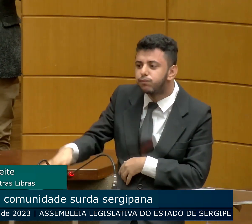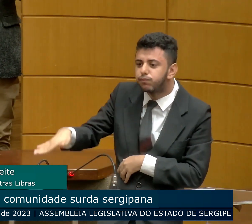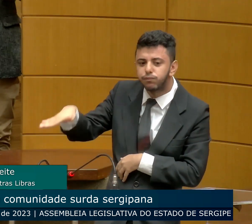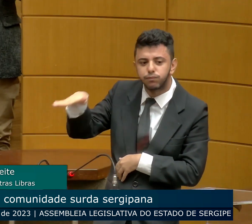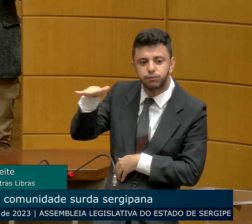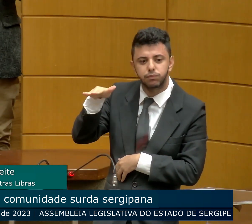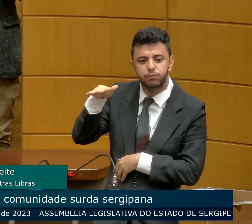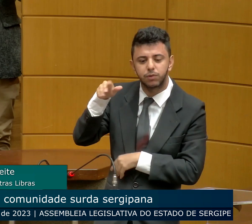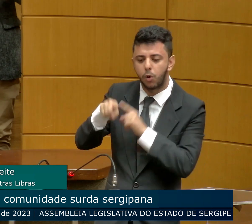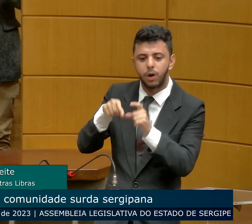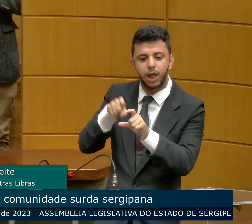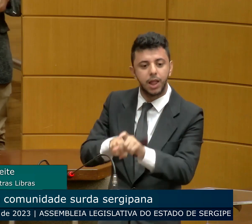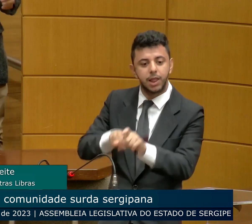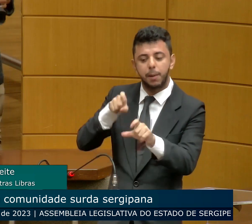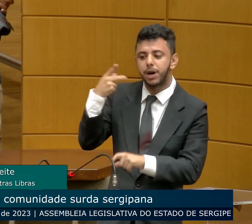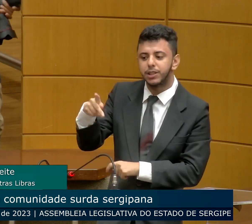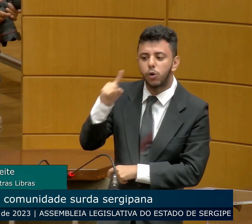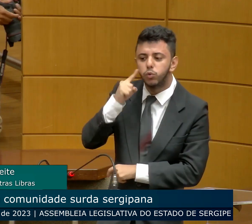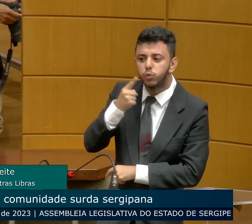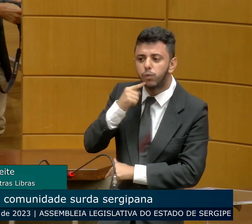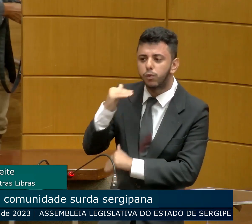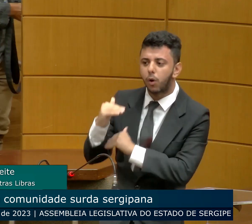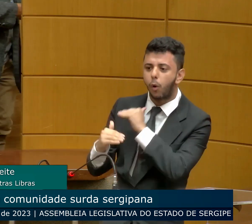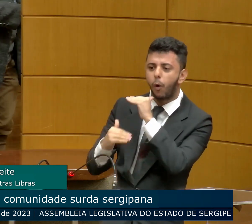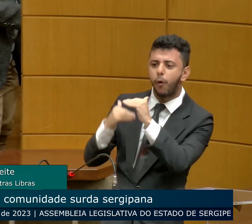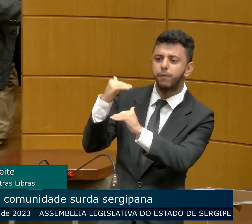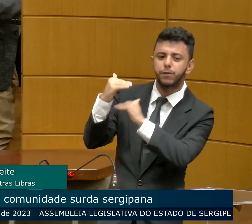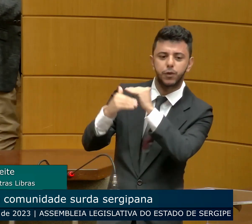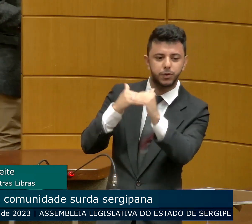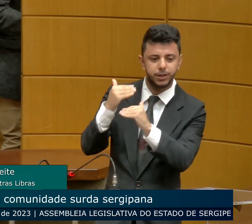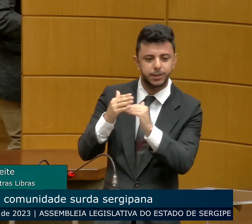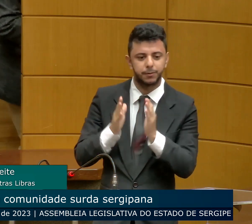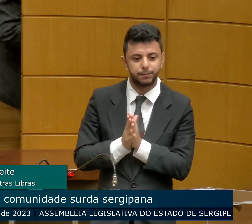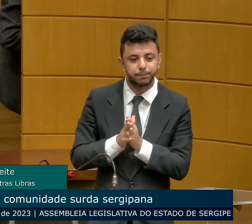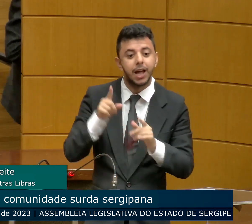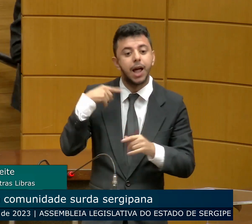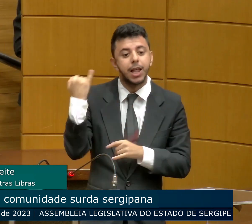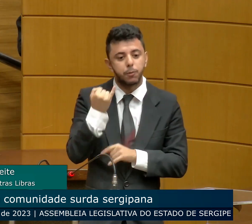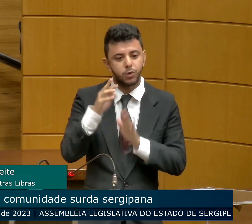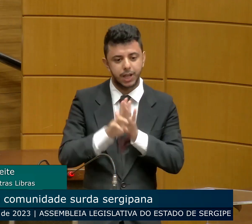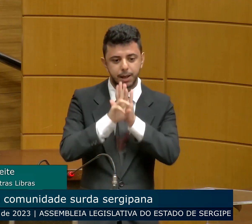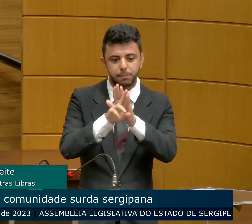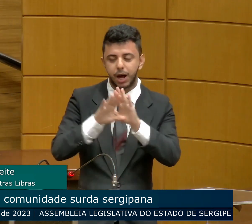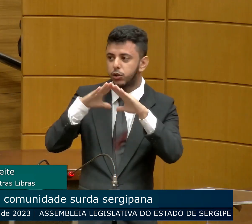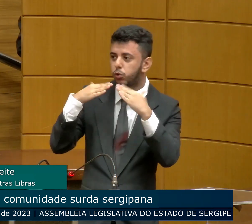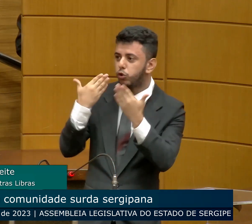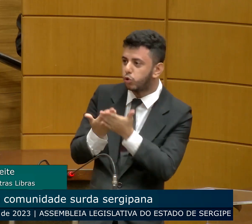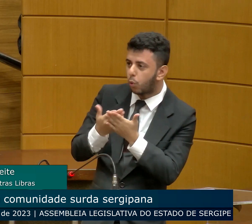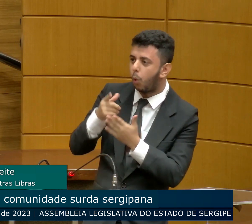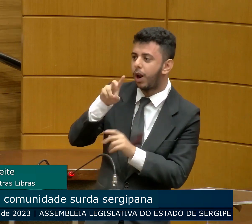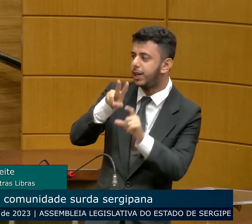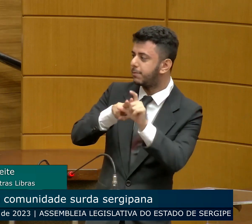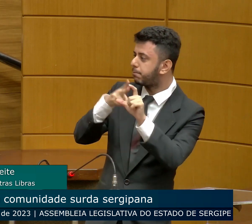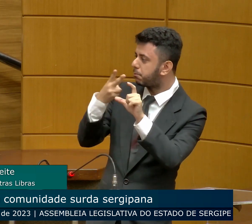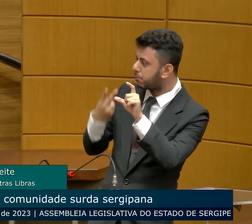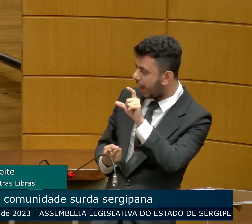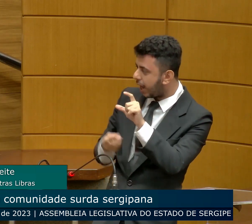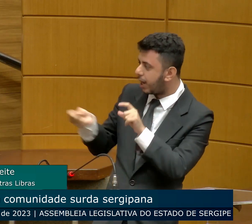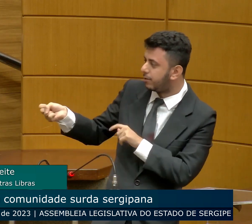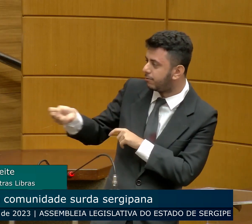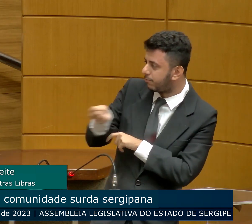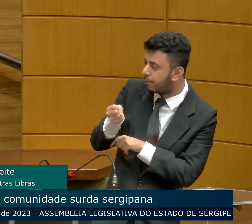precisam aprender para ter essa comunicação, para que o filho ele seja independente, se crie independente. Então,